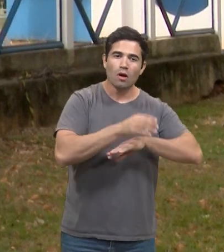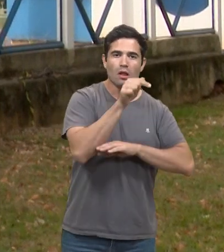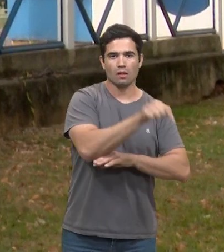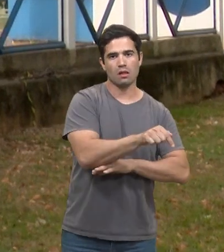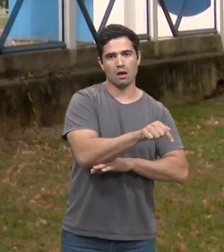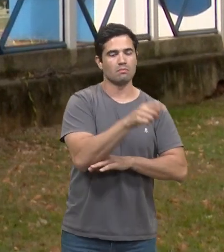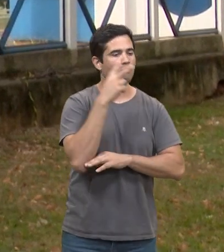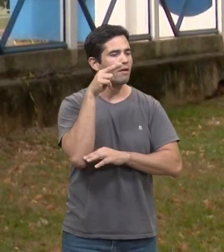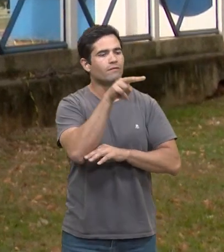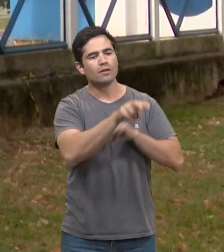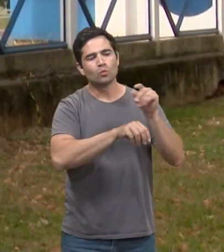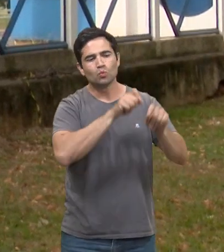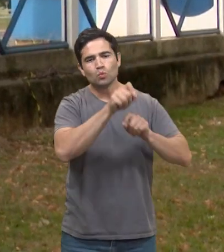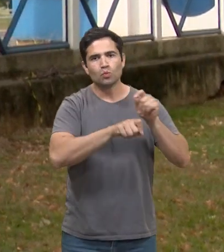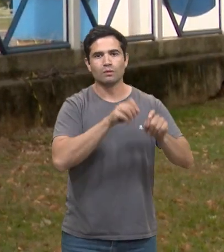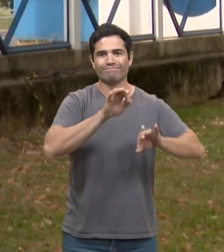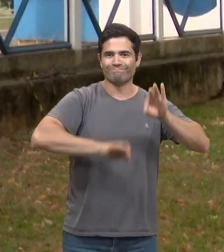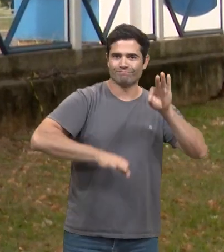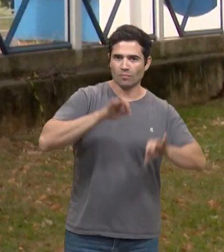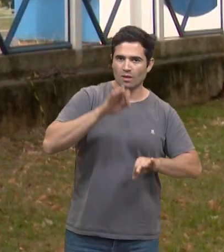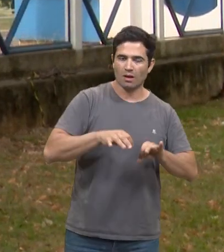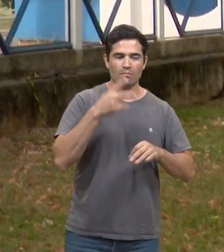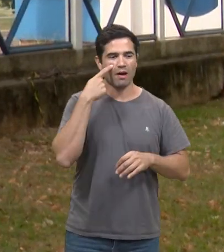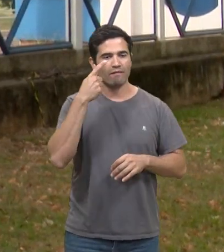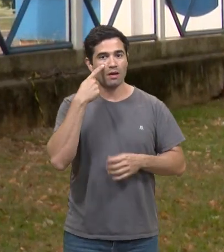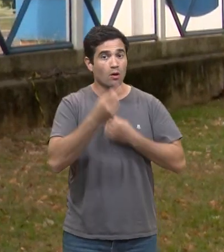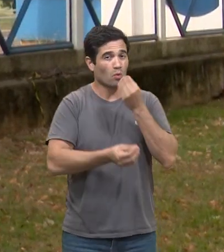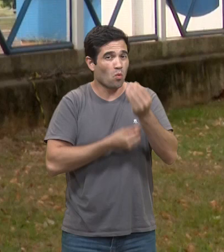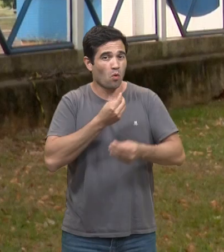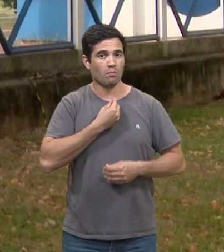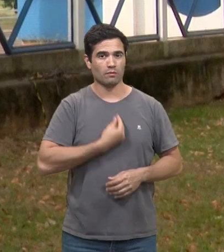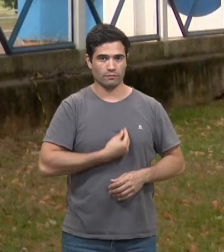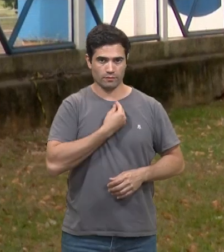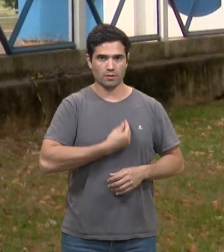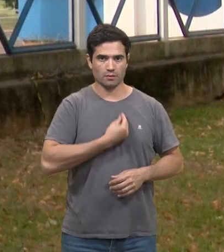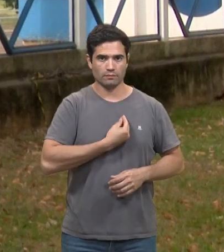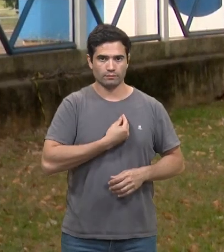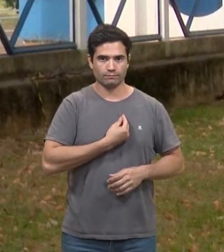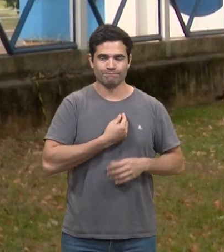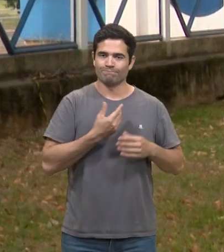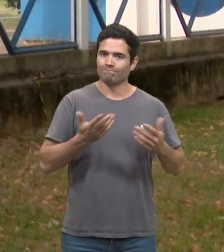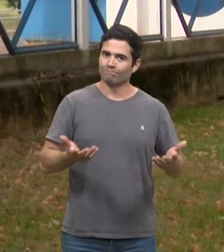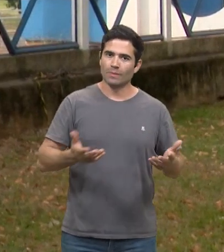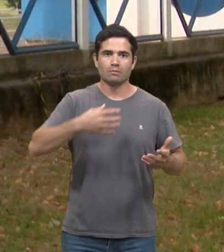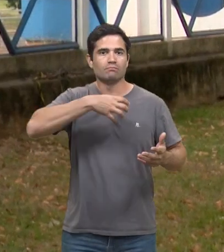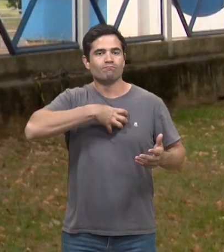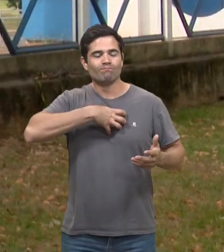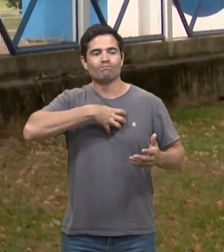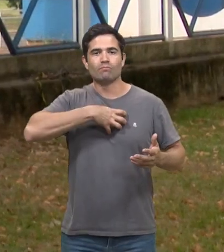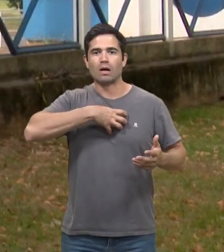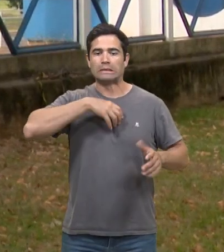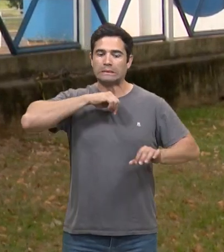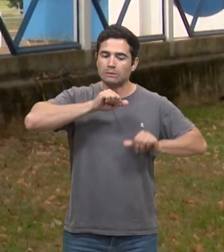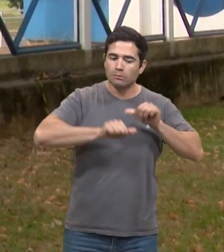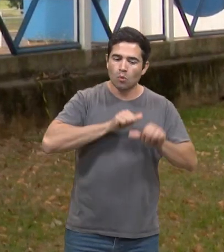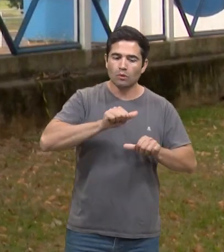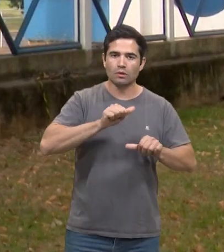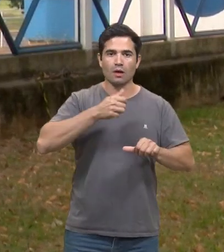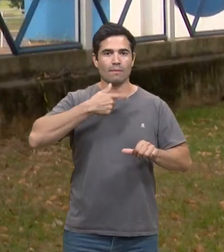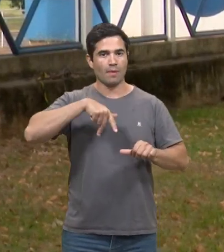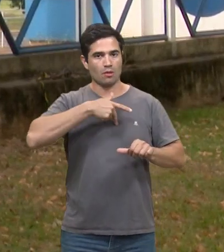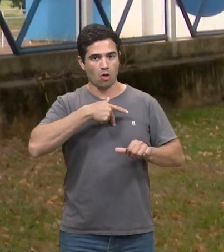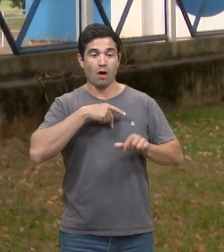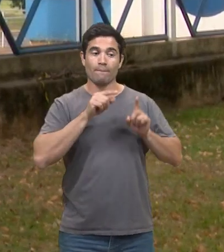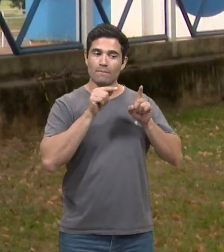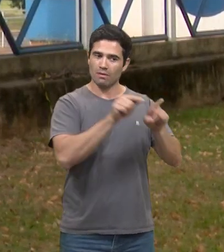esteve lá para atender aquela necessidade jurídica, para ver como que eles viviam, isso é transformador tanto